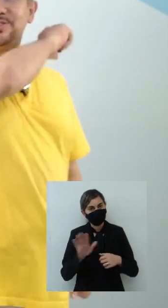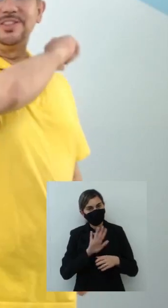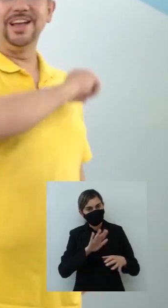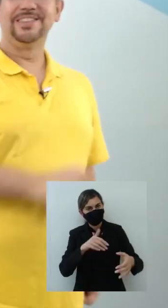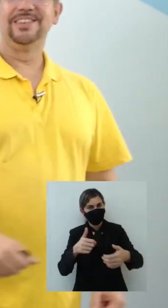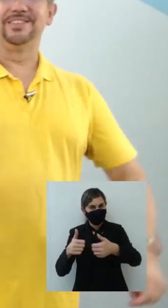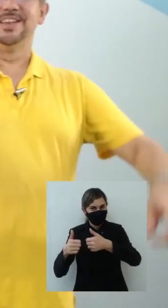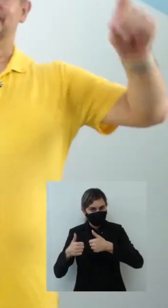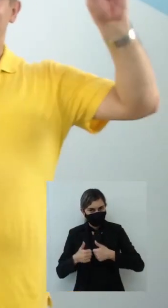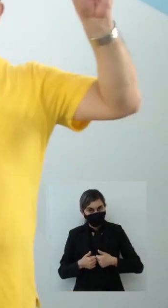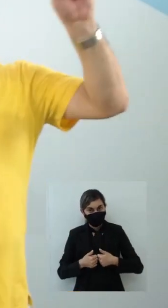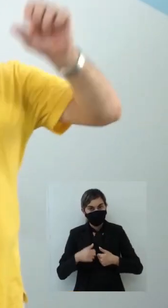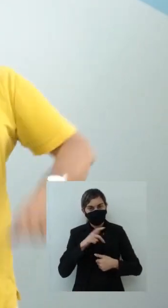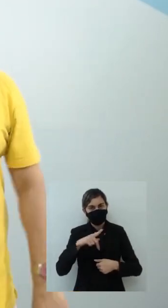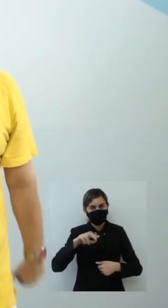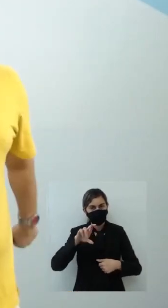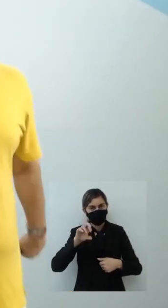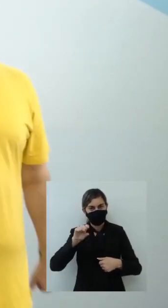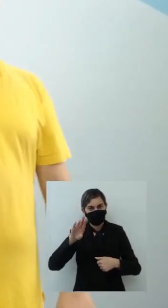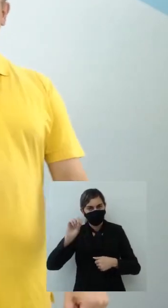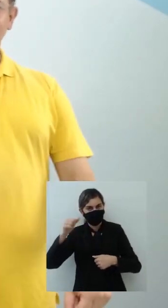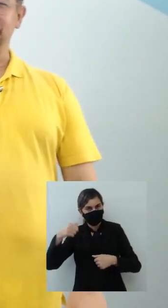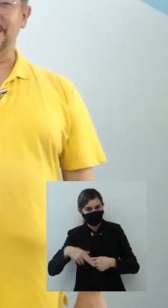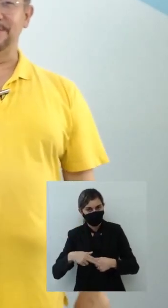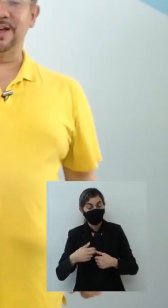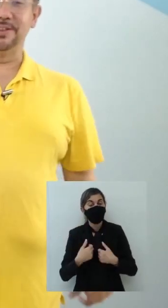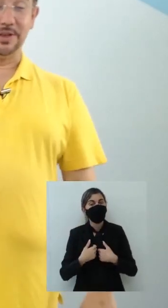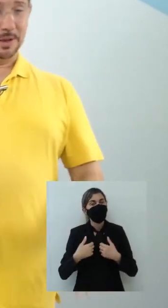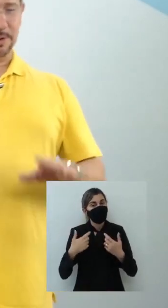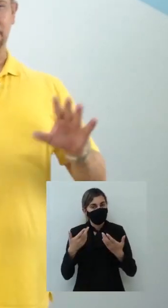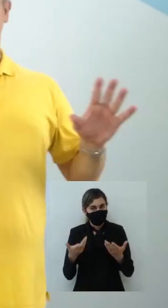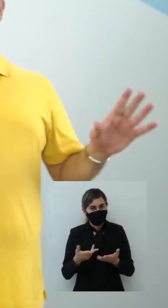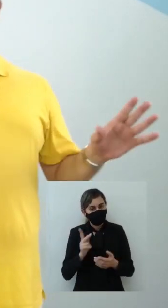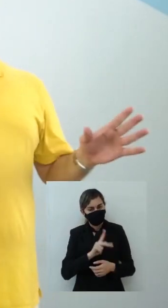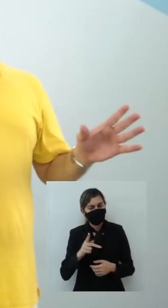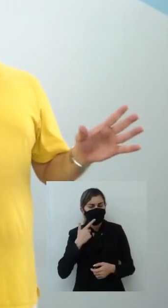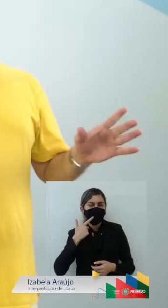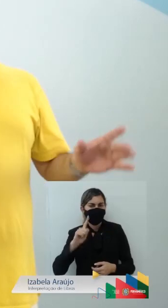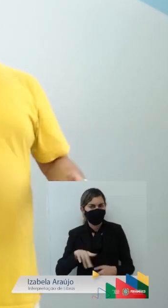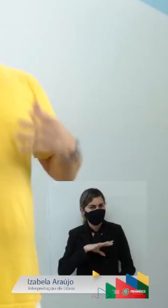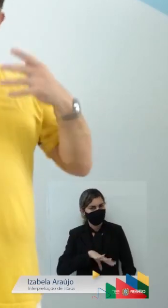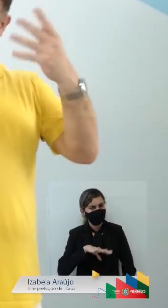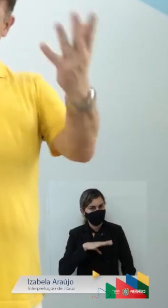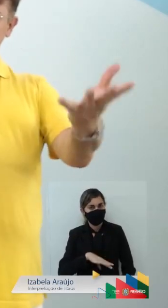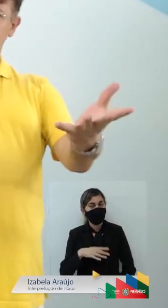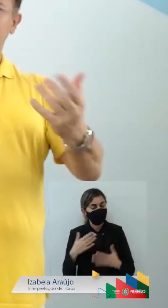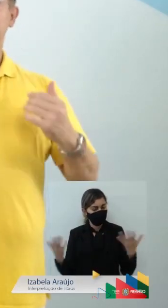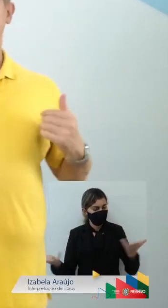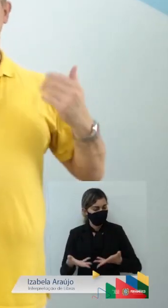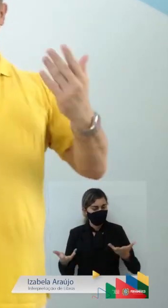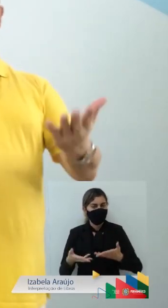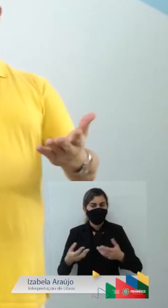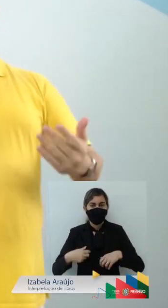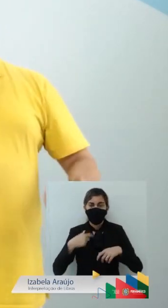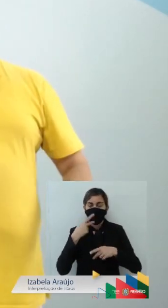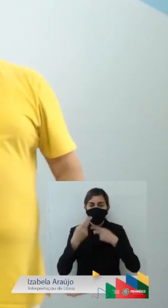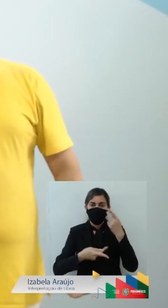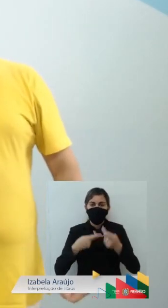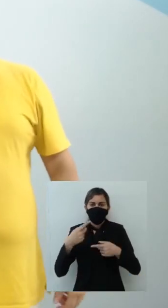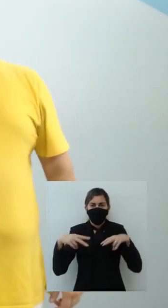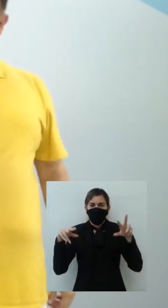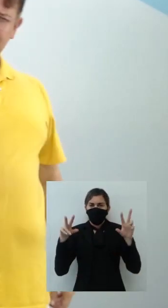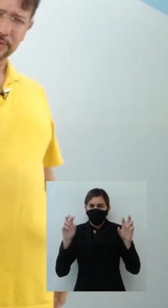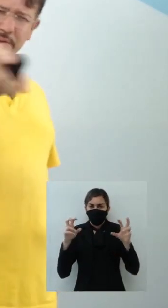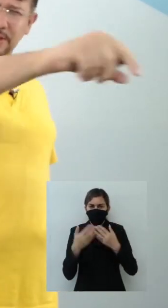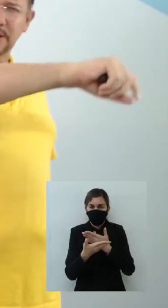Olá, estudantes! Eu sou o professor Robson Anselmo Tavares, professor de língua portuguesa, e hoje venho falar mais uma